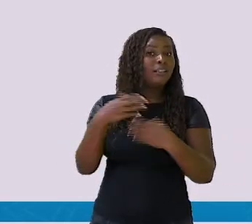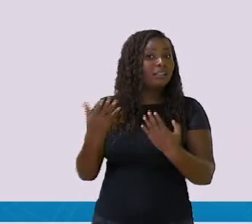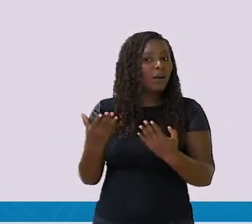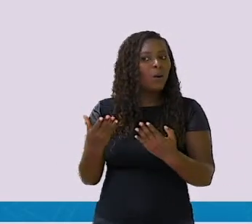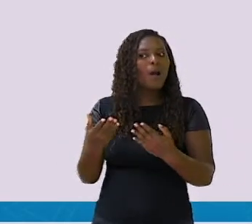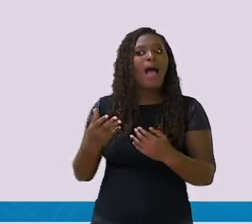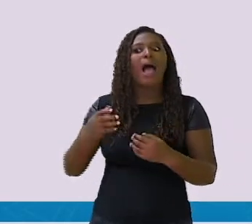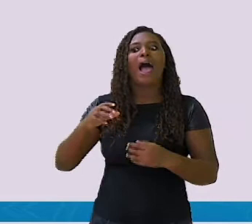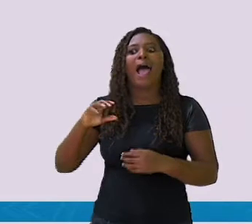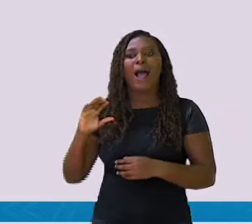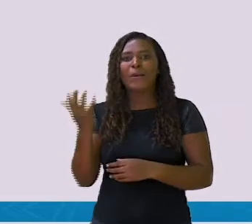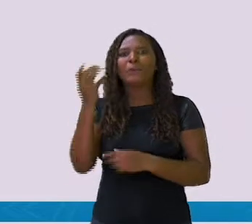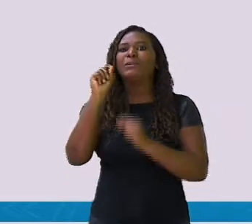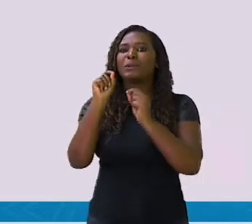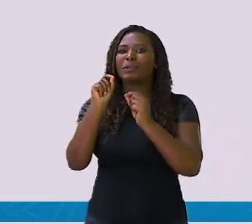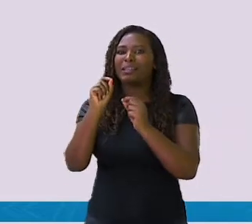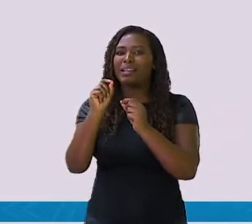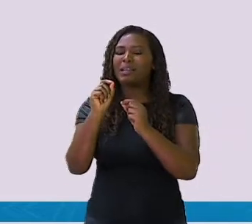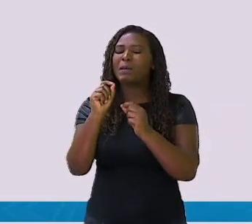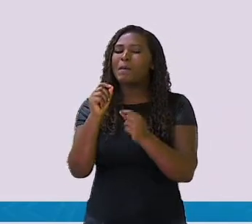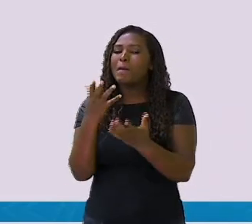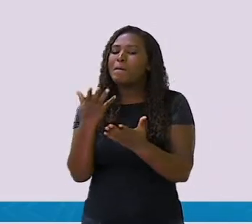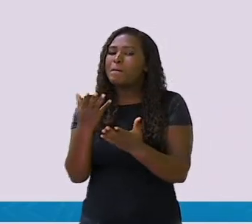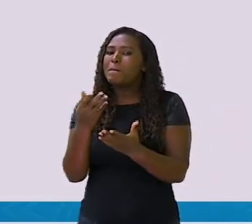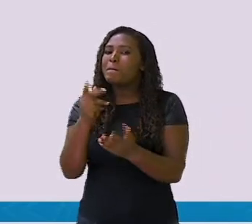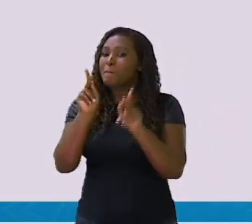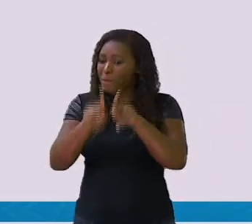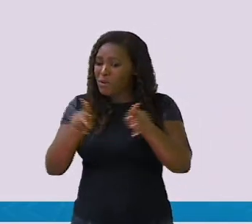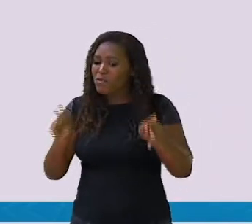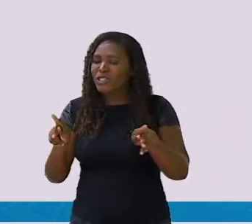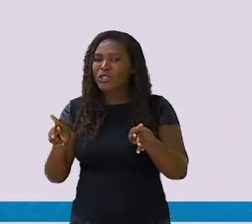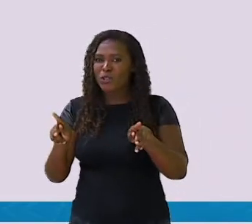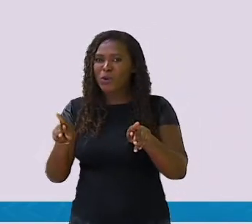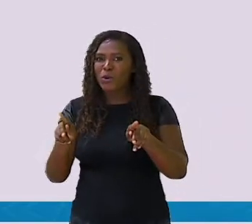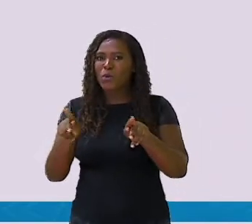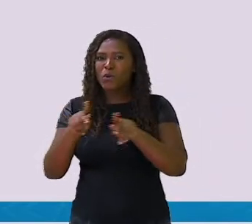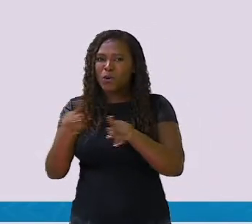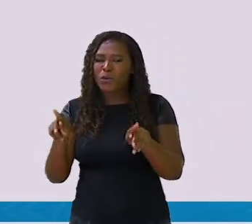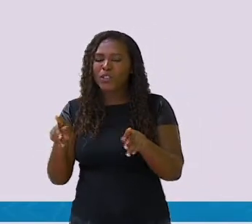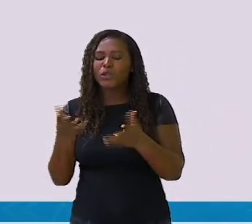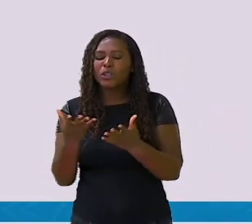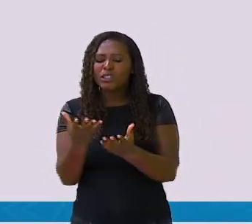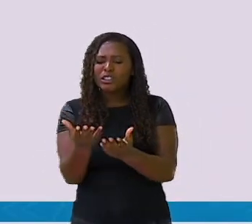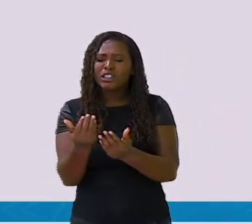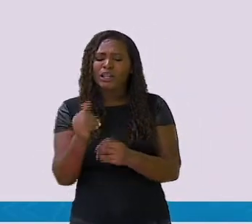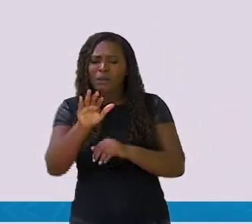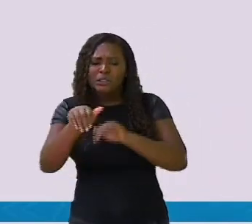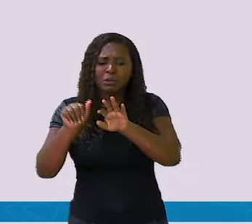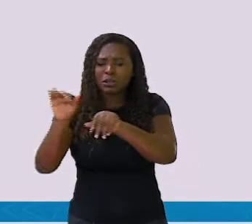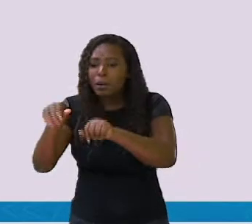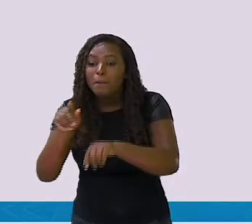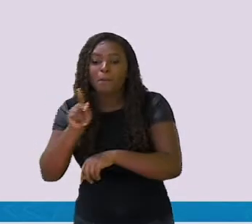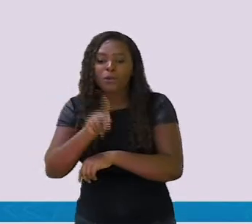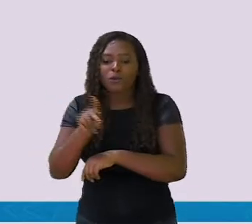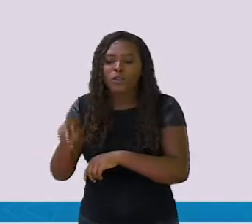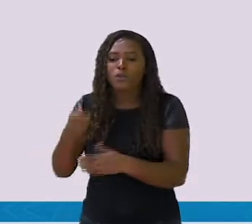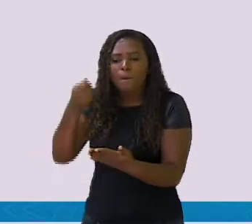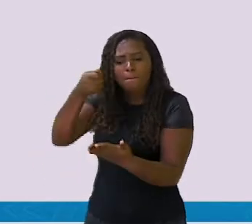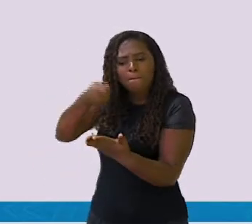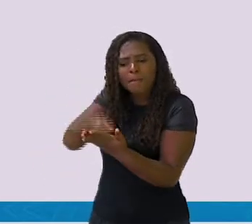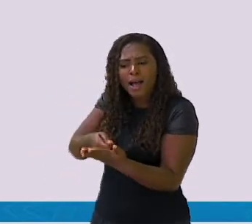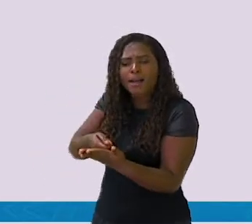por famílias que possuíam melhores condições. Então, eles começaram a perceber que se eles colocassem uma pessoa ali para ensinar